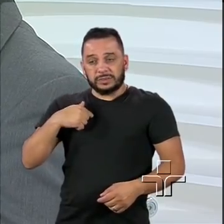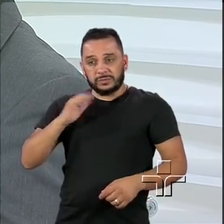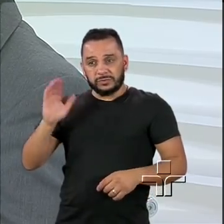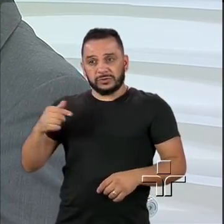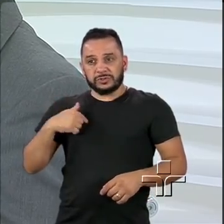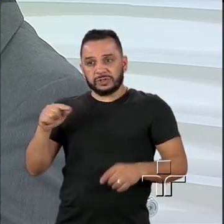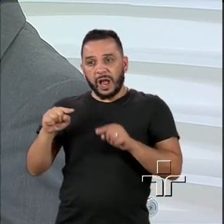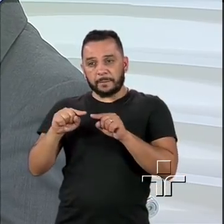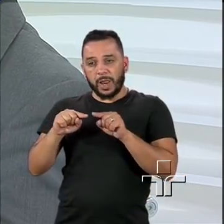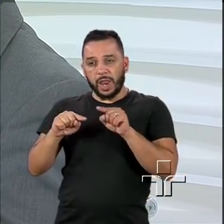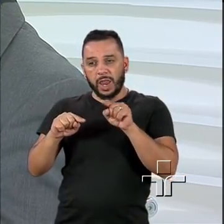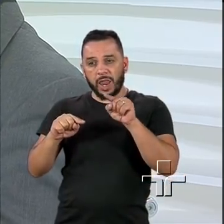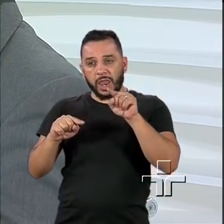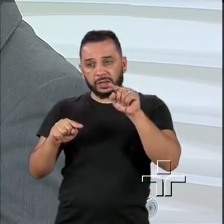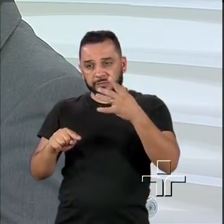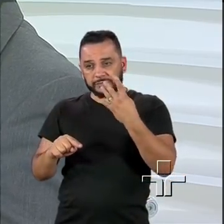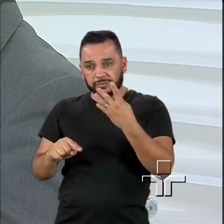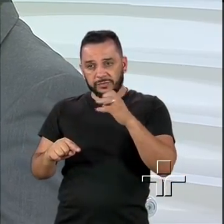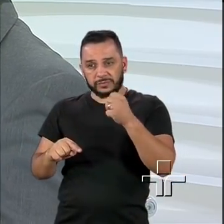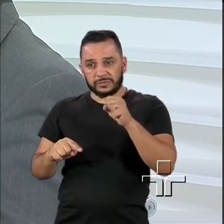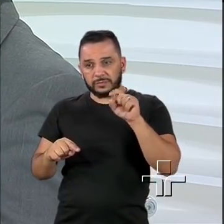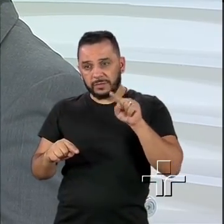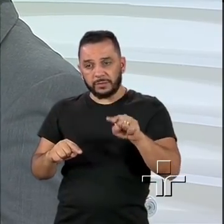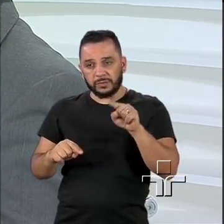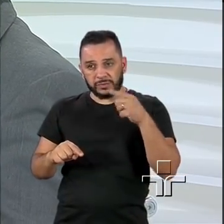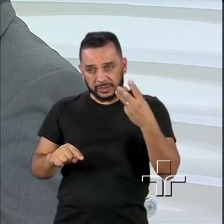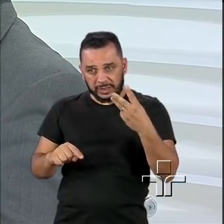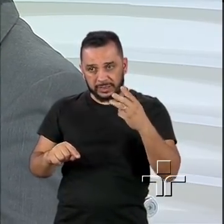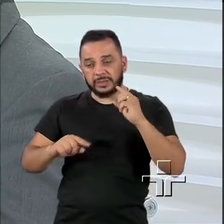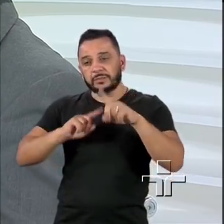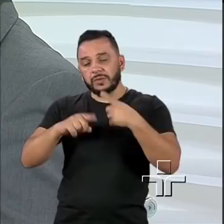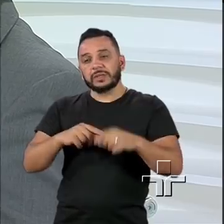tive 48,3%. E no segundo turno,